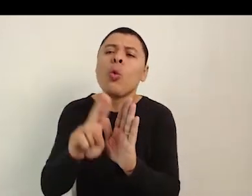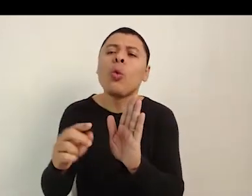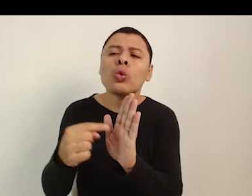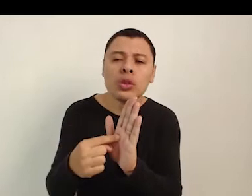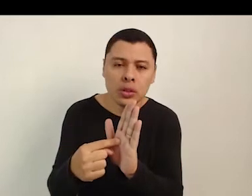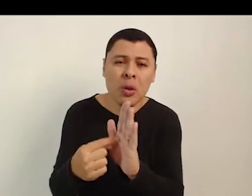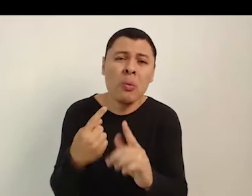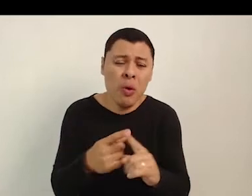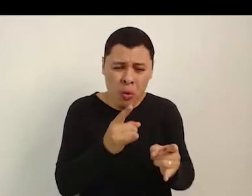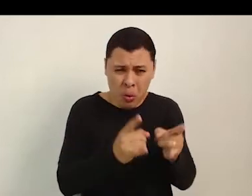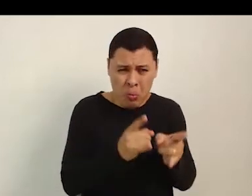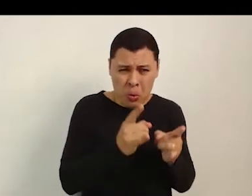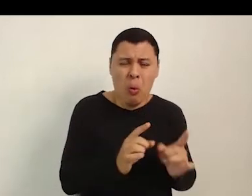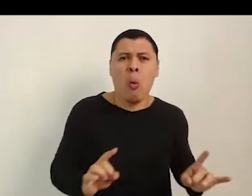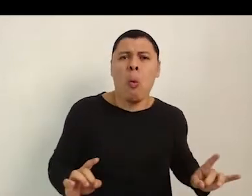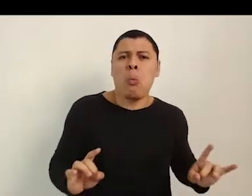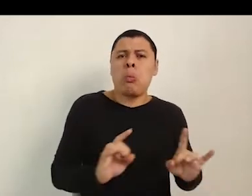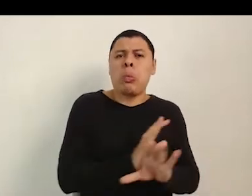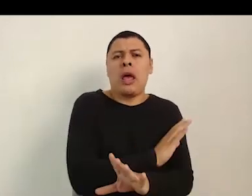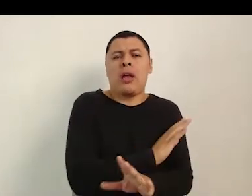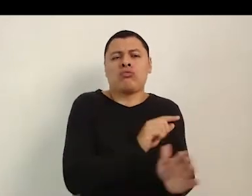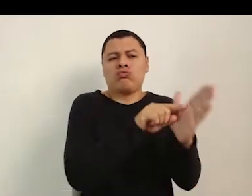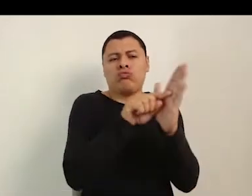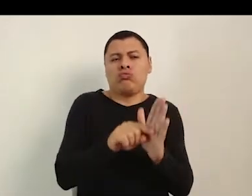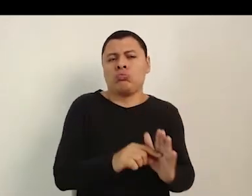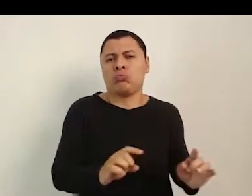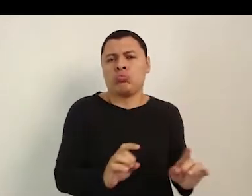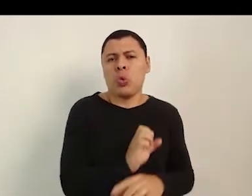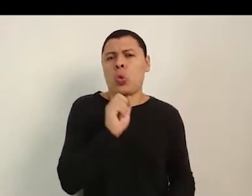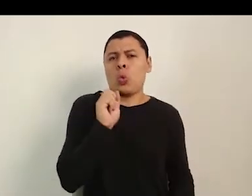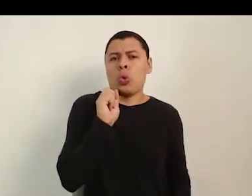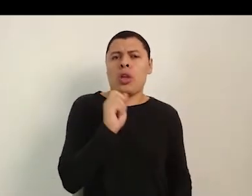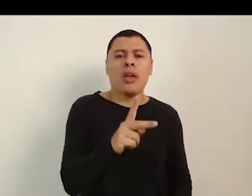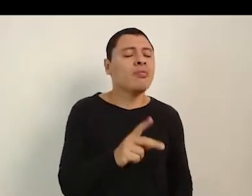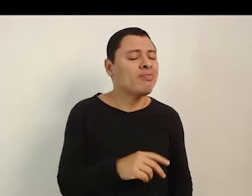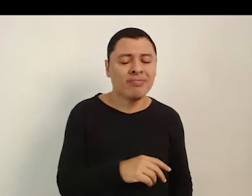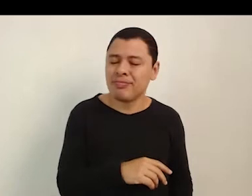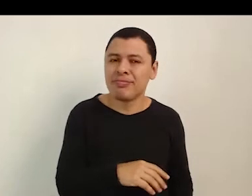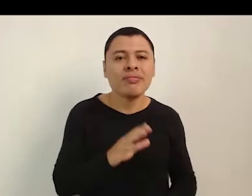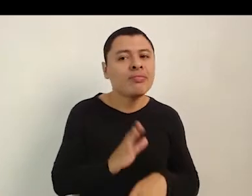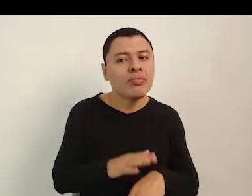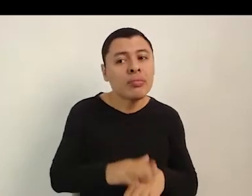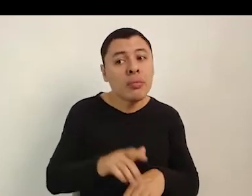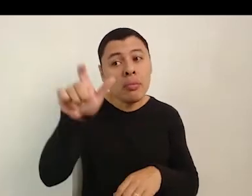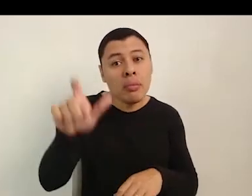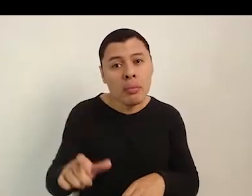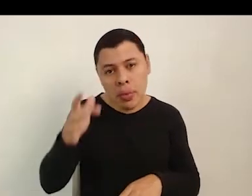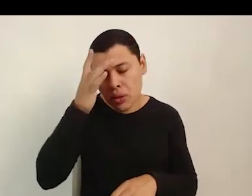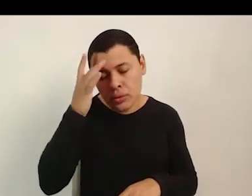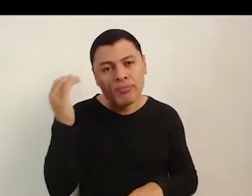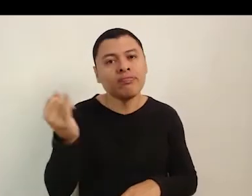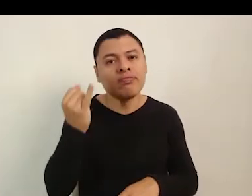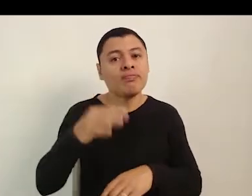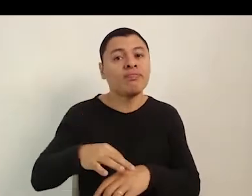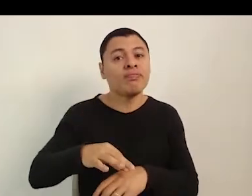lúdica tudo o que é necessário para ser avaliado com a experiência do usuário junto à tecnologia assistiva.